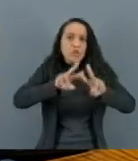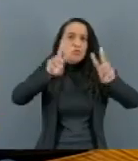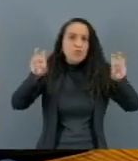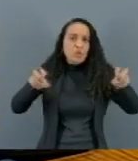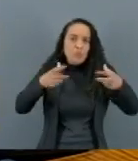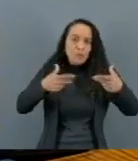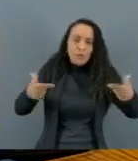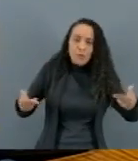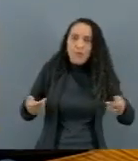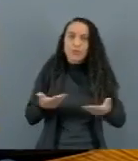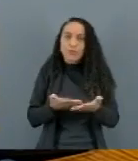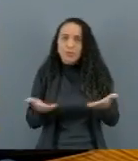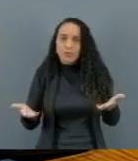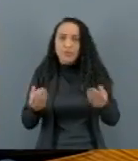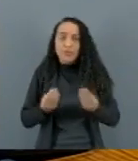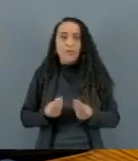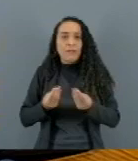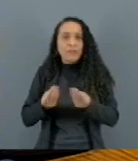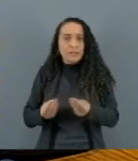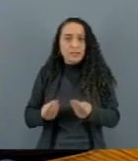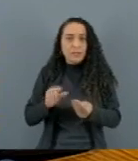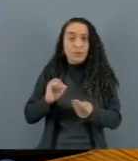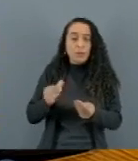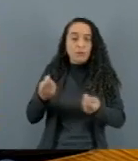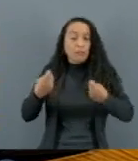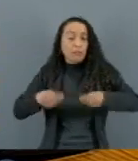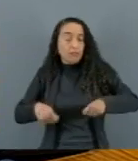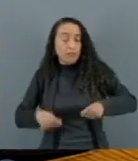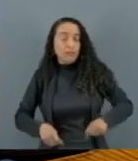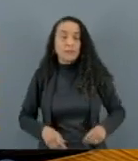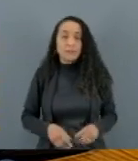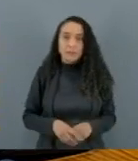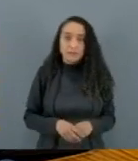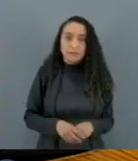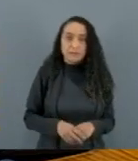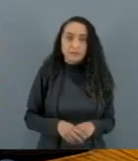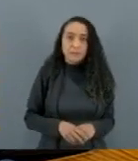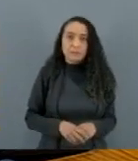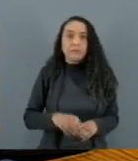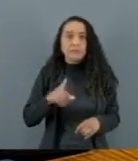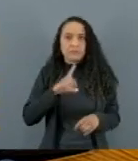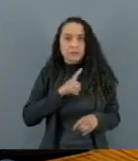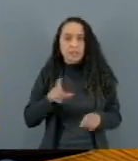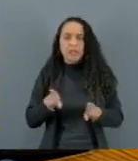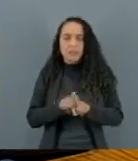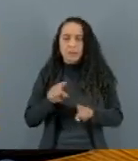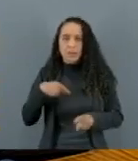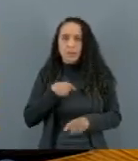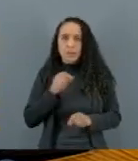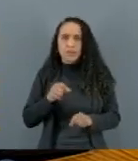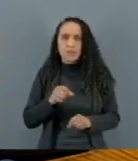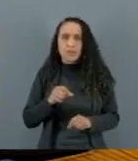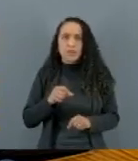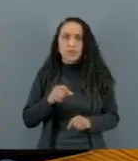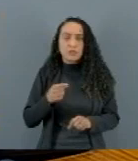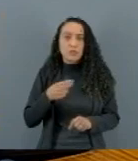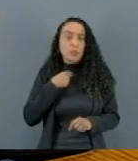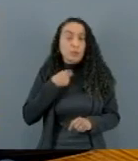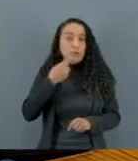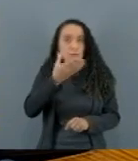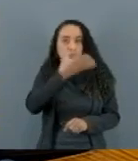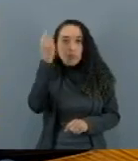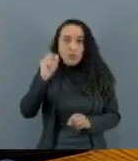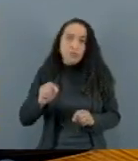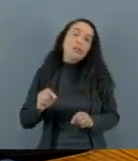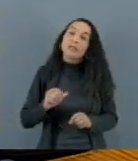ela fossem oferecidas ou demandadas, né? Nós temos, e não devemos esquecer nunca, nós